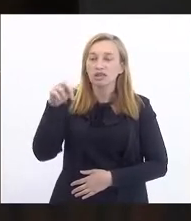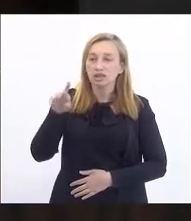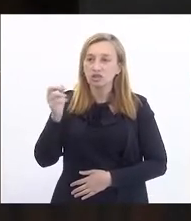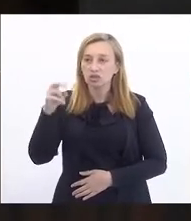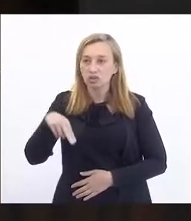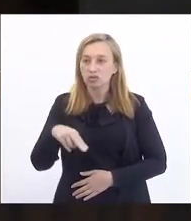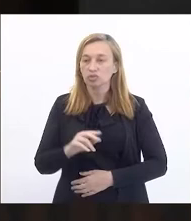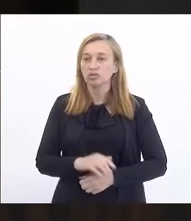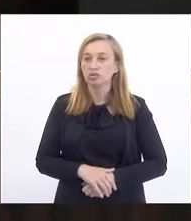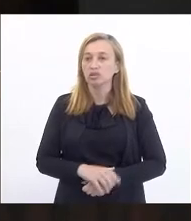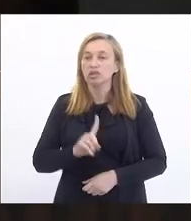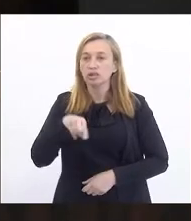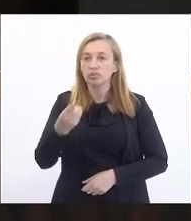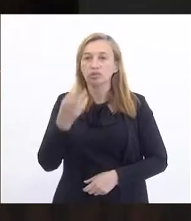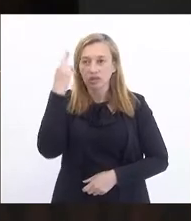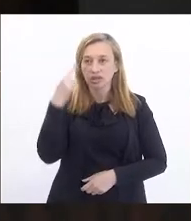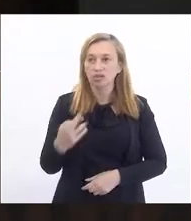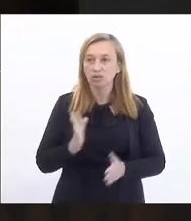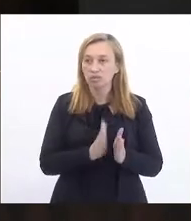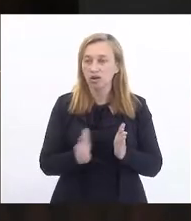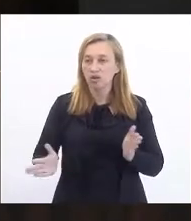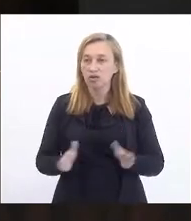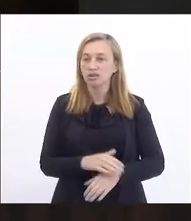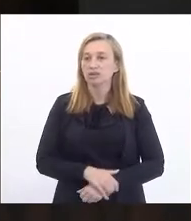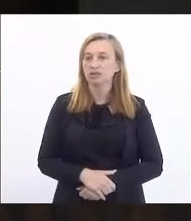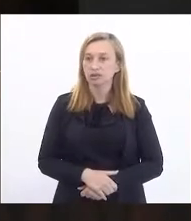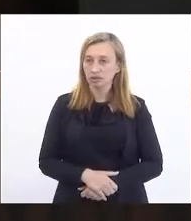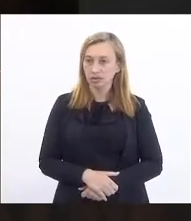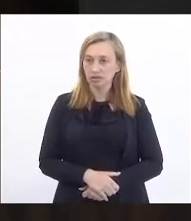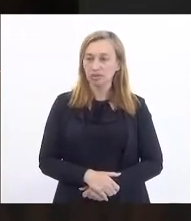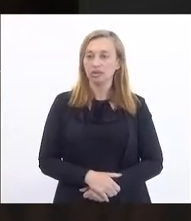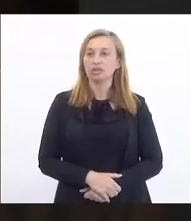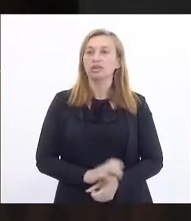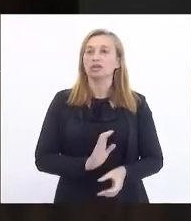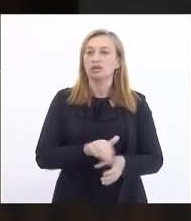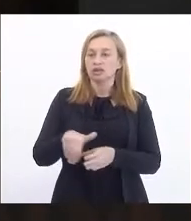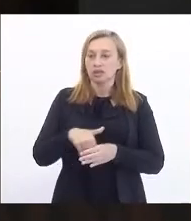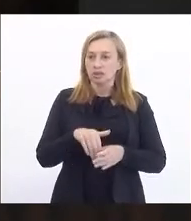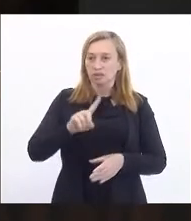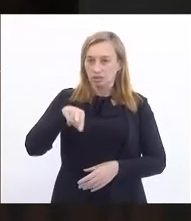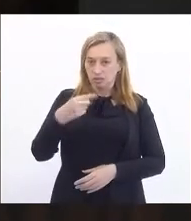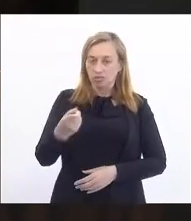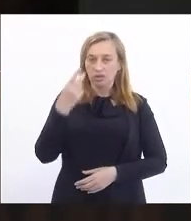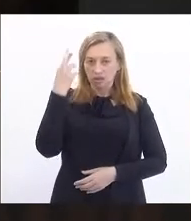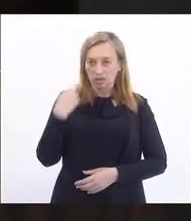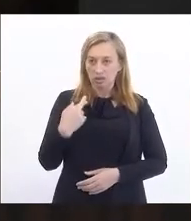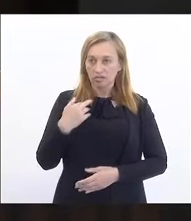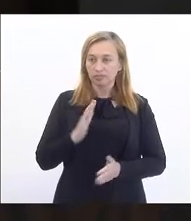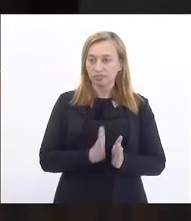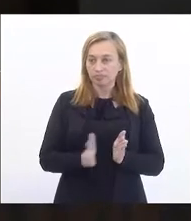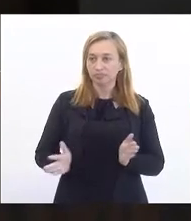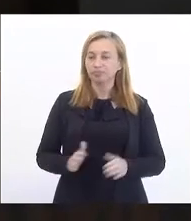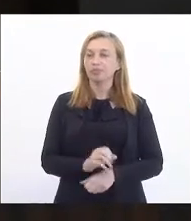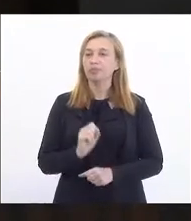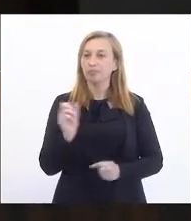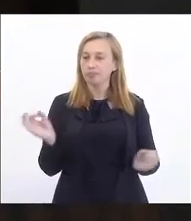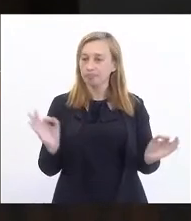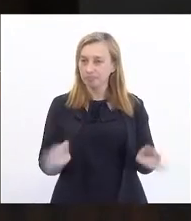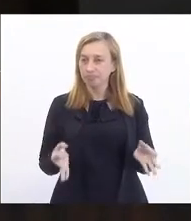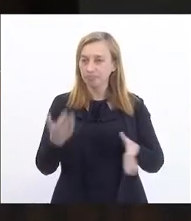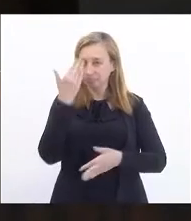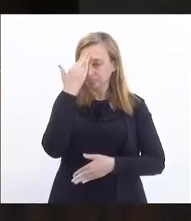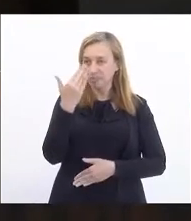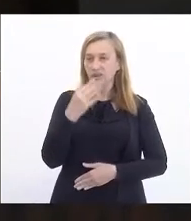pela deputada Renata pediu uma pela ordem nós estamos dando nas declarações de voto logo em seguida pela ordem perfeito obrigada